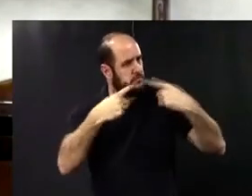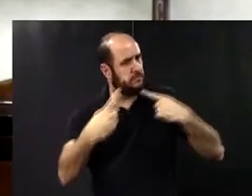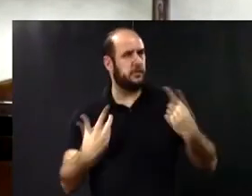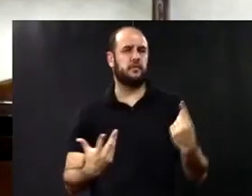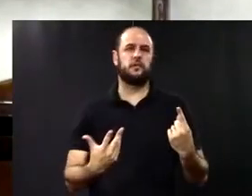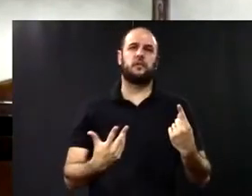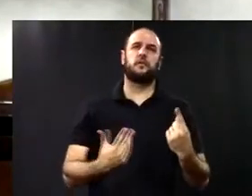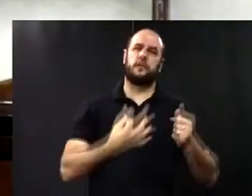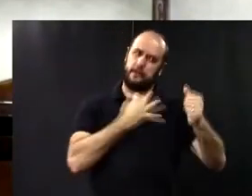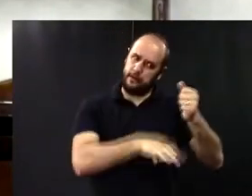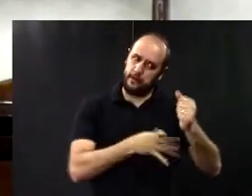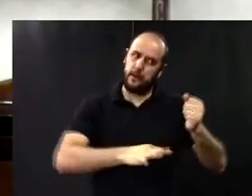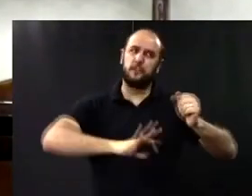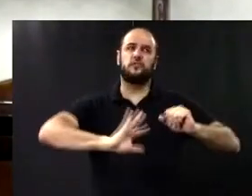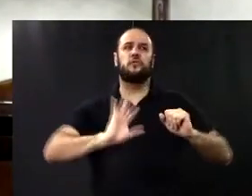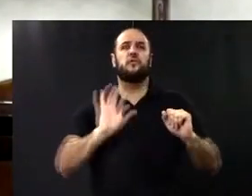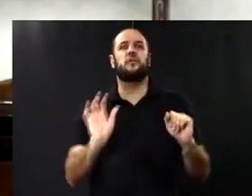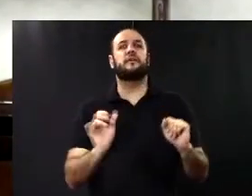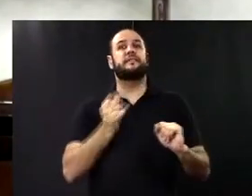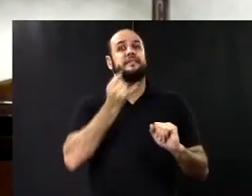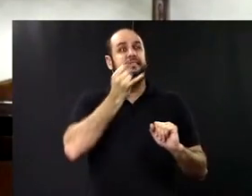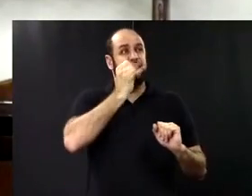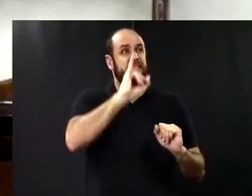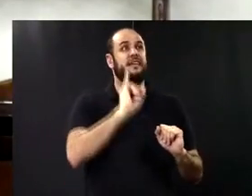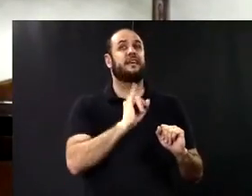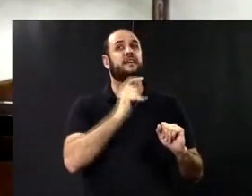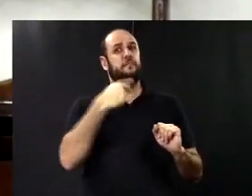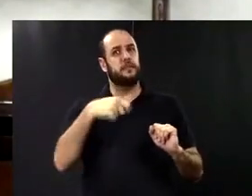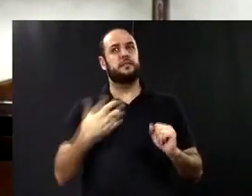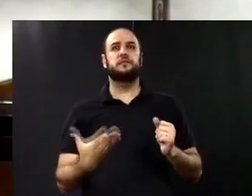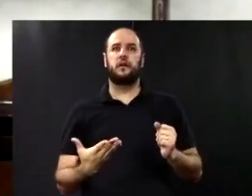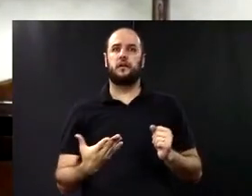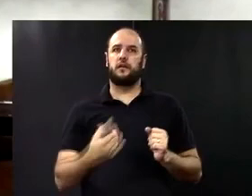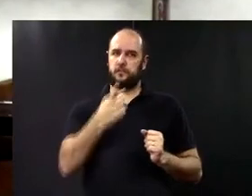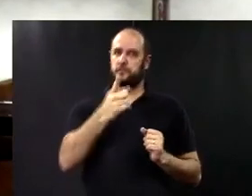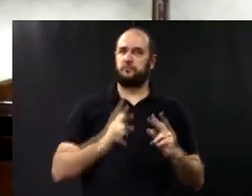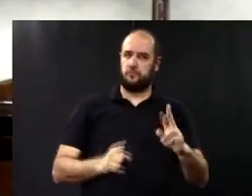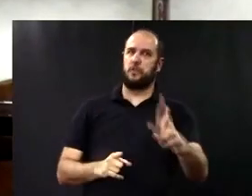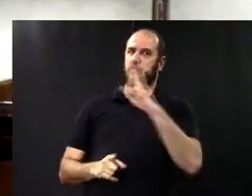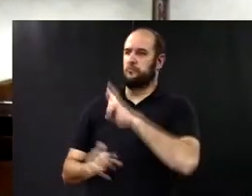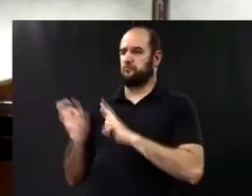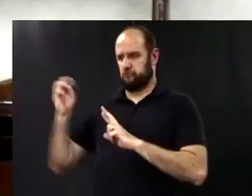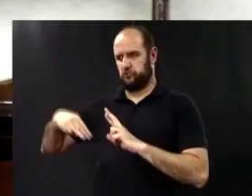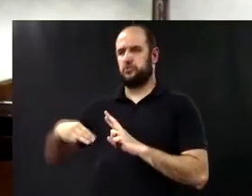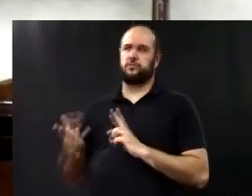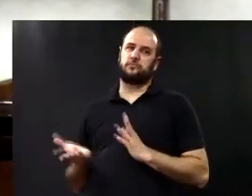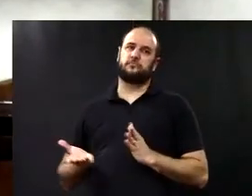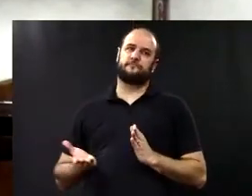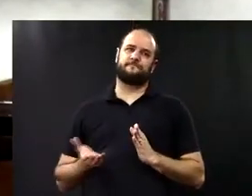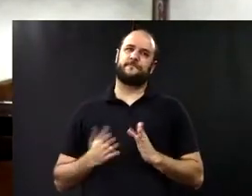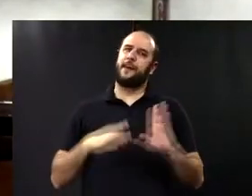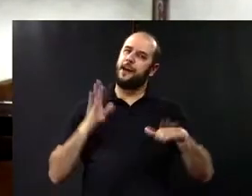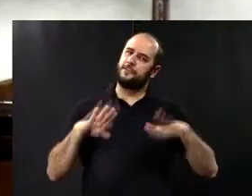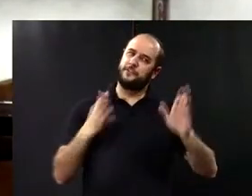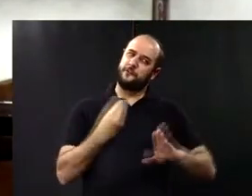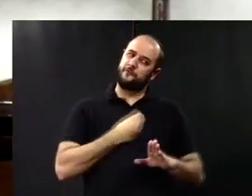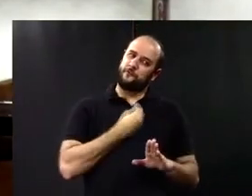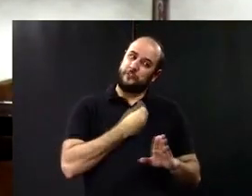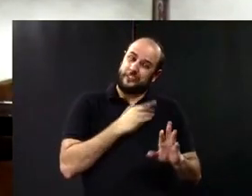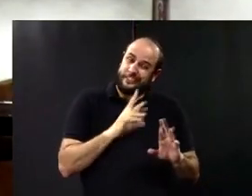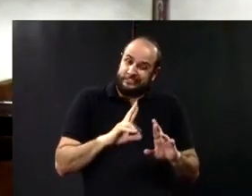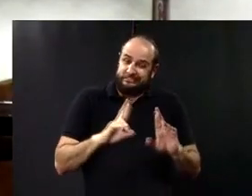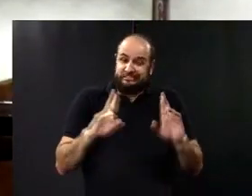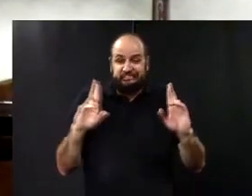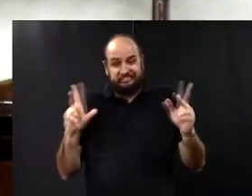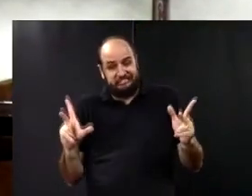se persistir no erro, até te disciplinar. E você responde que sim. Talvez na prática não seja